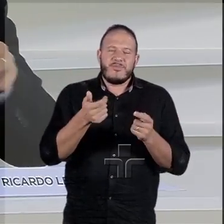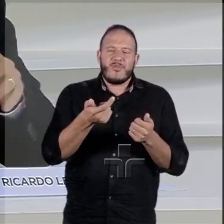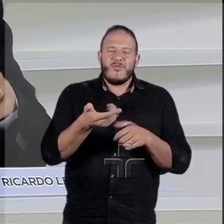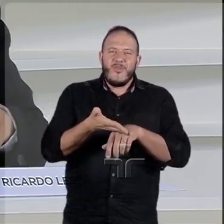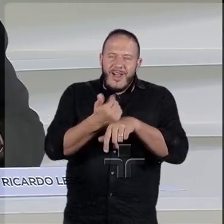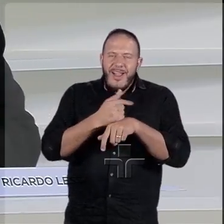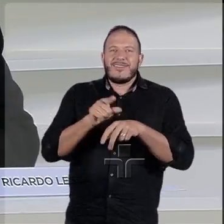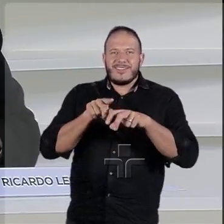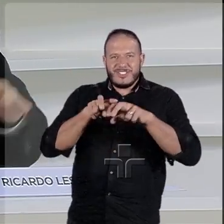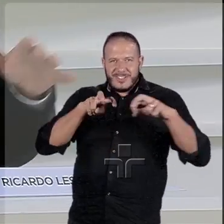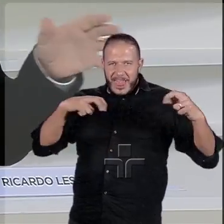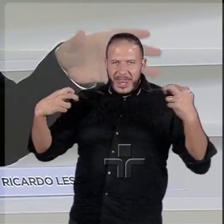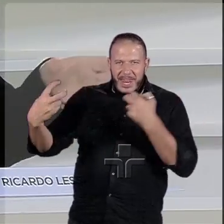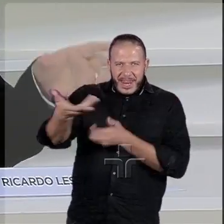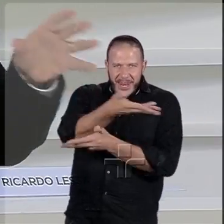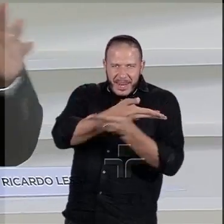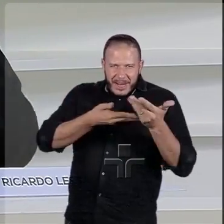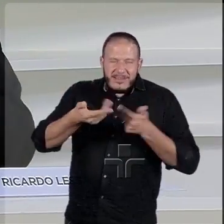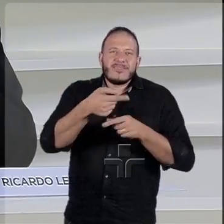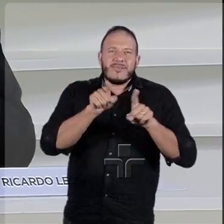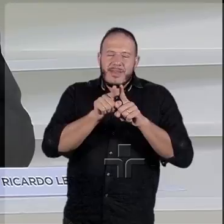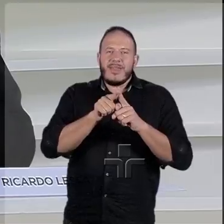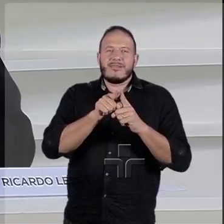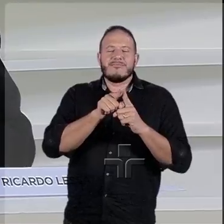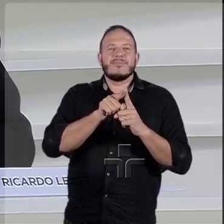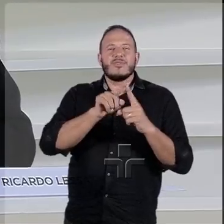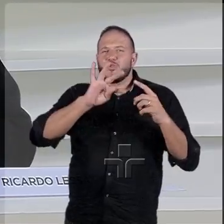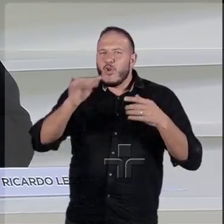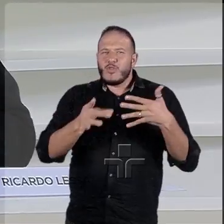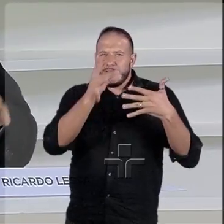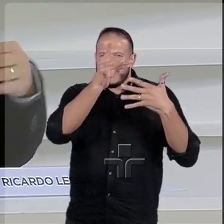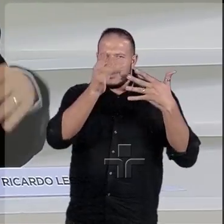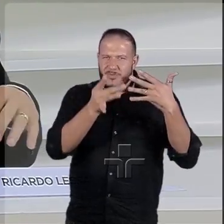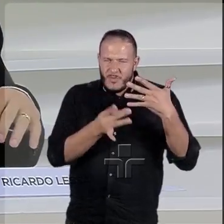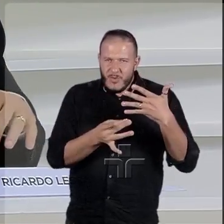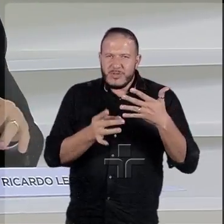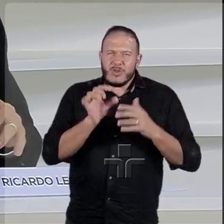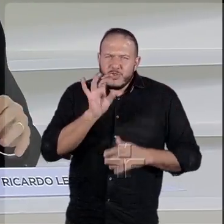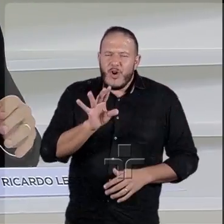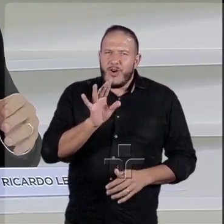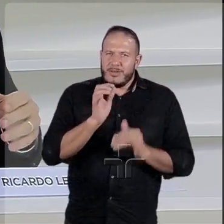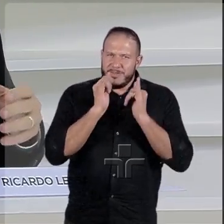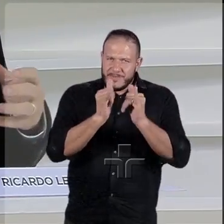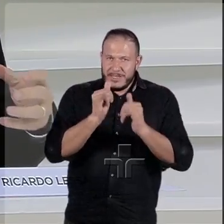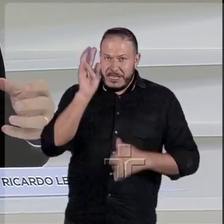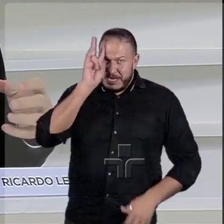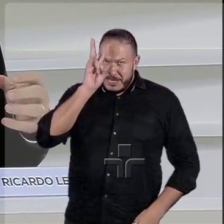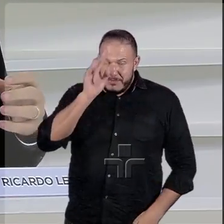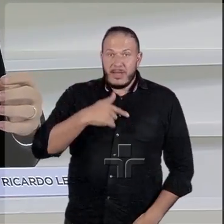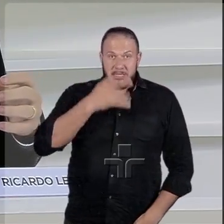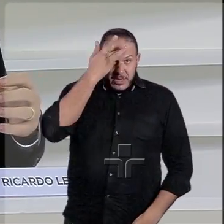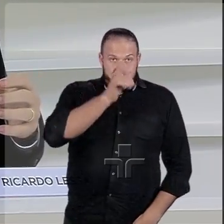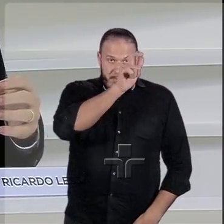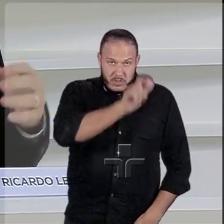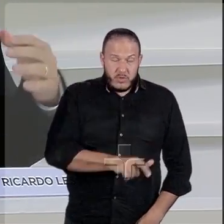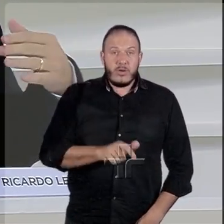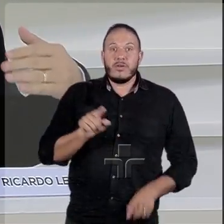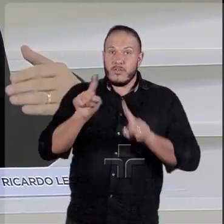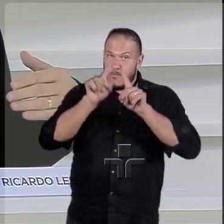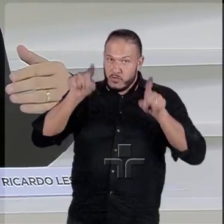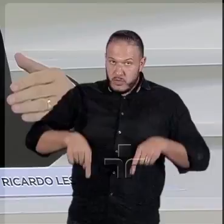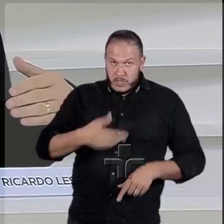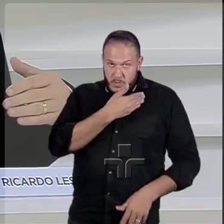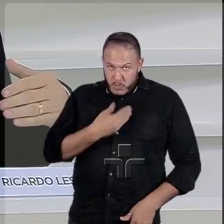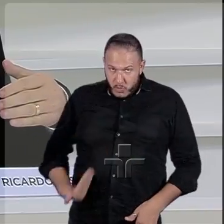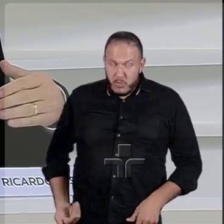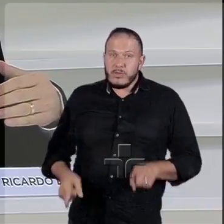gente rodar aqui, também para tocar em todos esses pontos, só lembrar que os servidores públicos e o